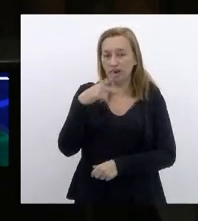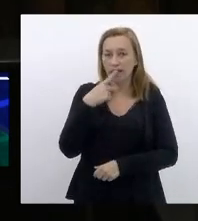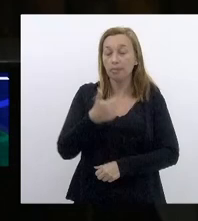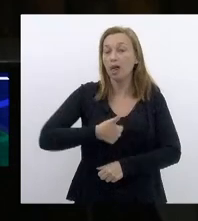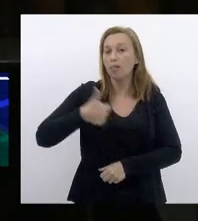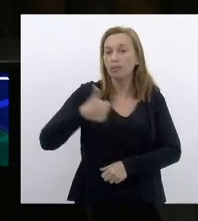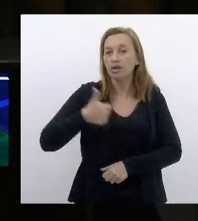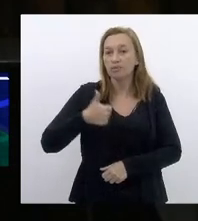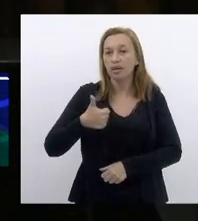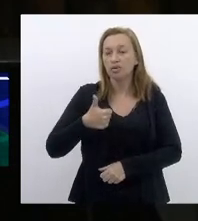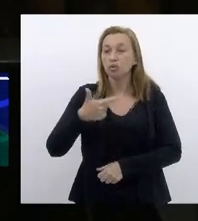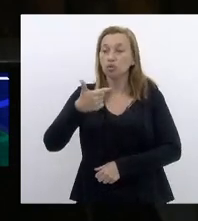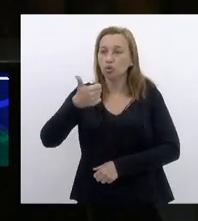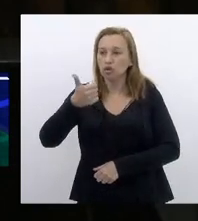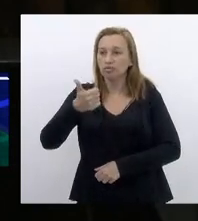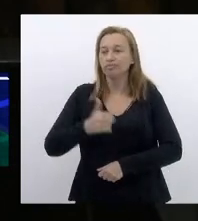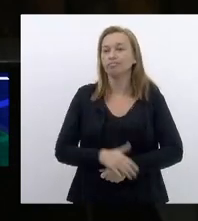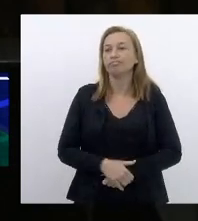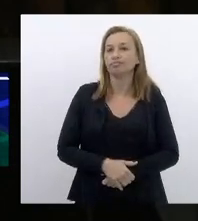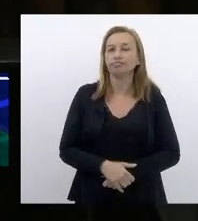Primeiro é o artigo 12.